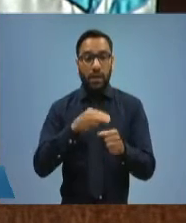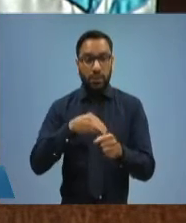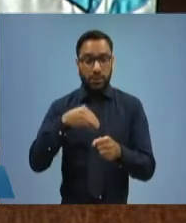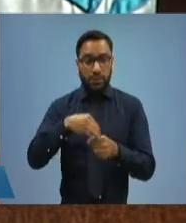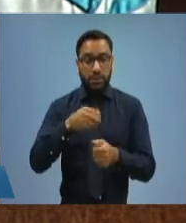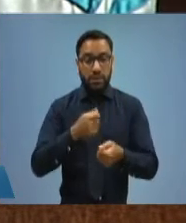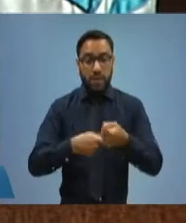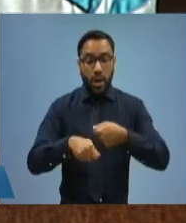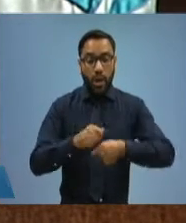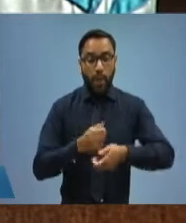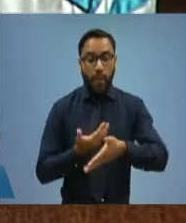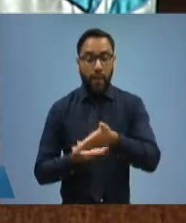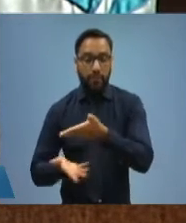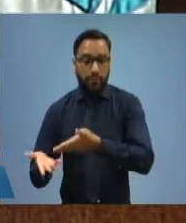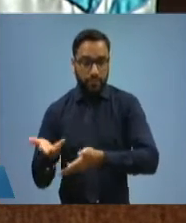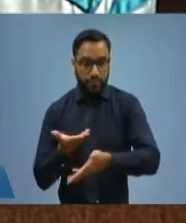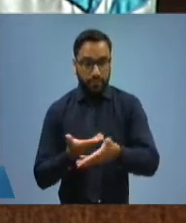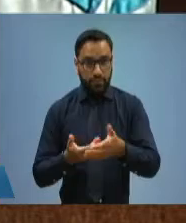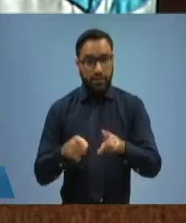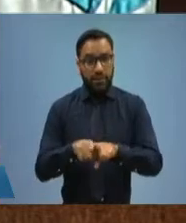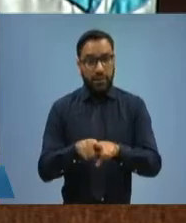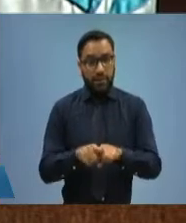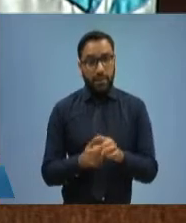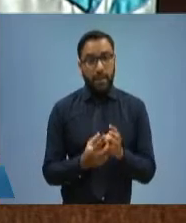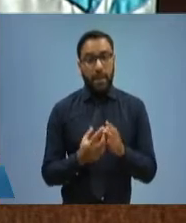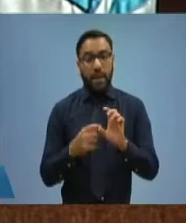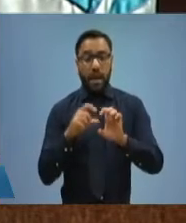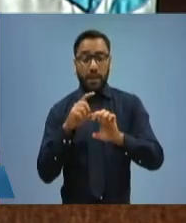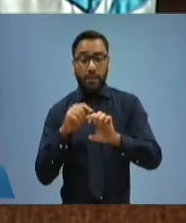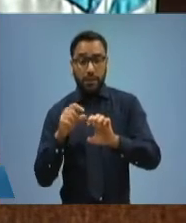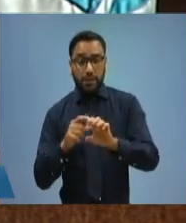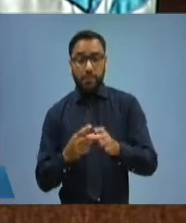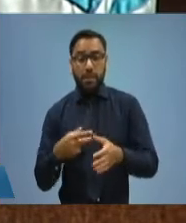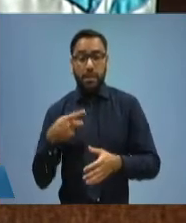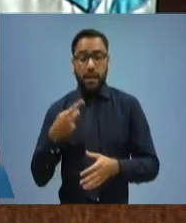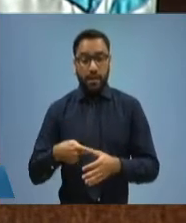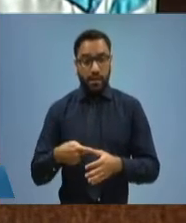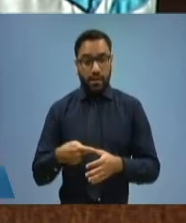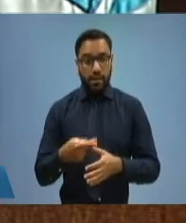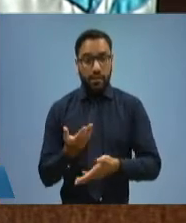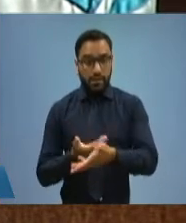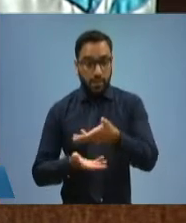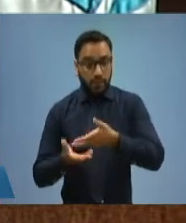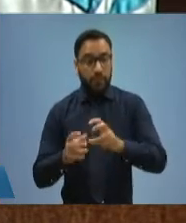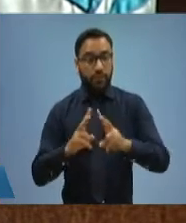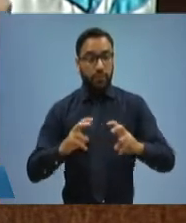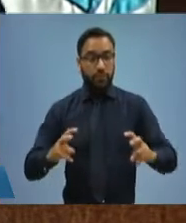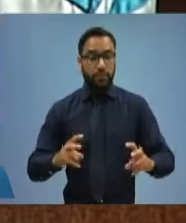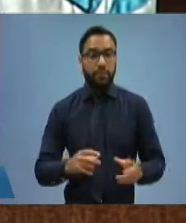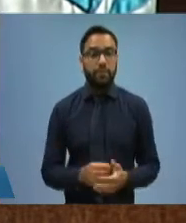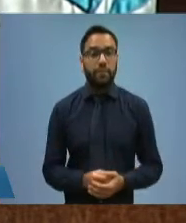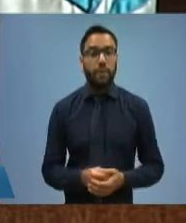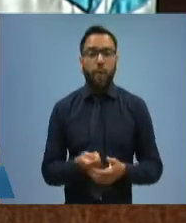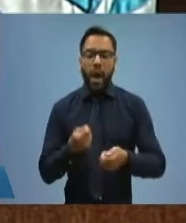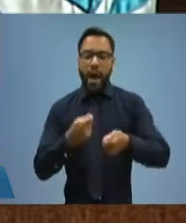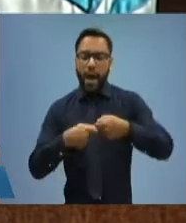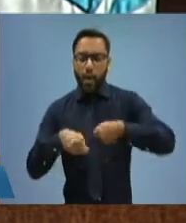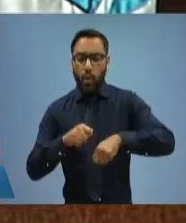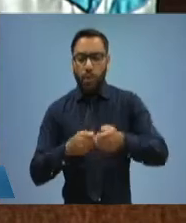Economia Solidária e Empreendimentos da Economia Solidária em Florianópolis. Queria inicialmente relatar que a Economia Solidária é um